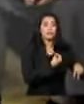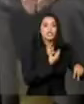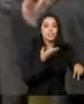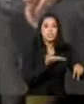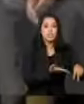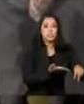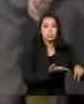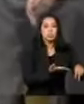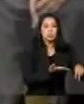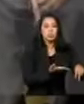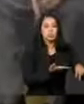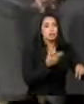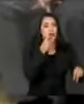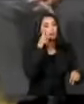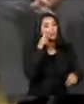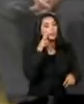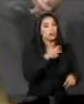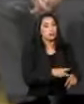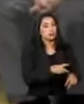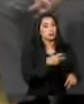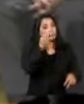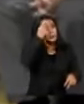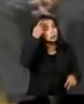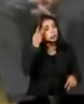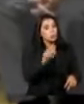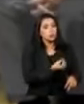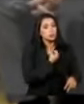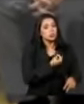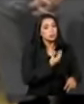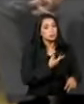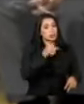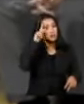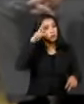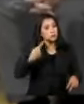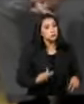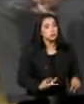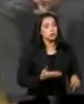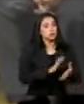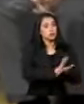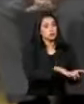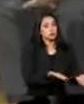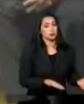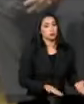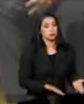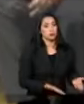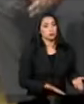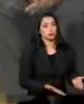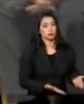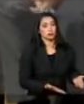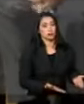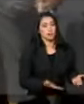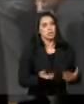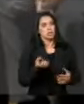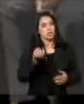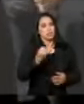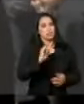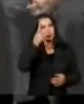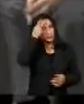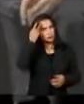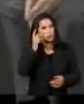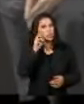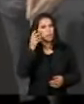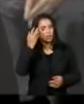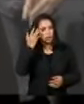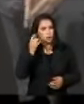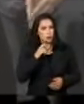estamos falando de arroba de carne, estamos falando de vidas, vidas destruídas. E quem tiver dúvida, visite um presídio. Visite